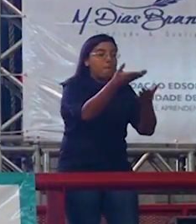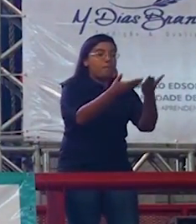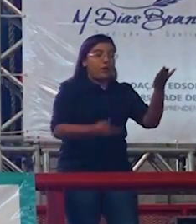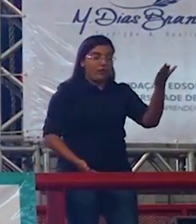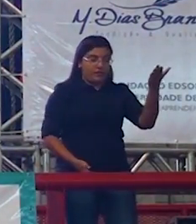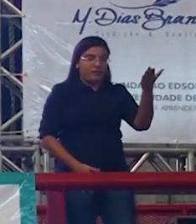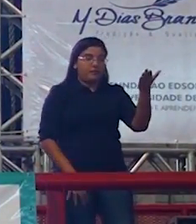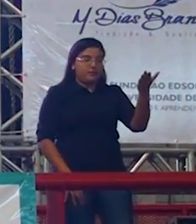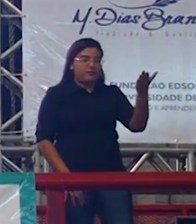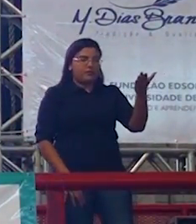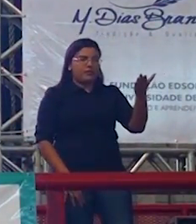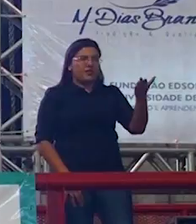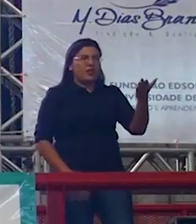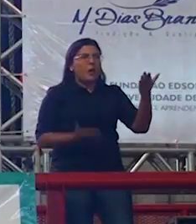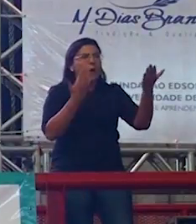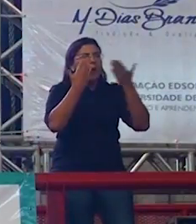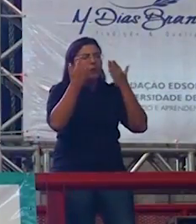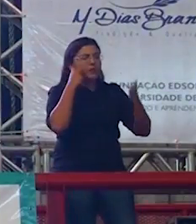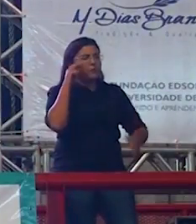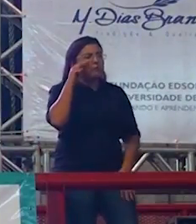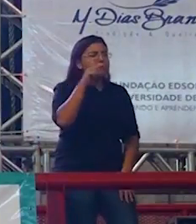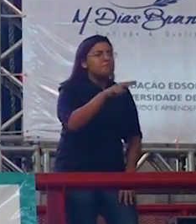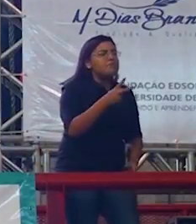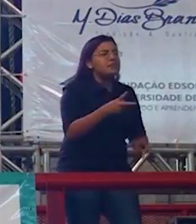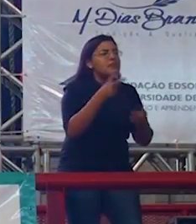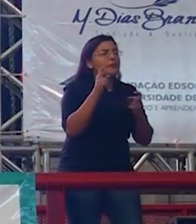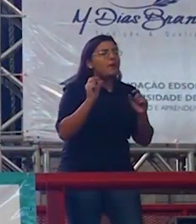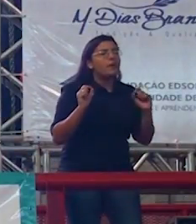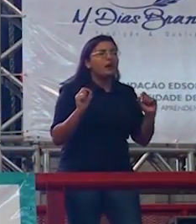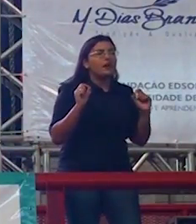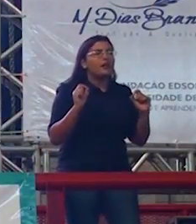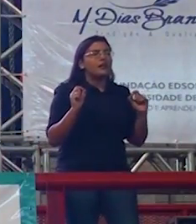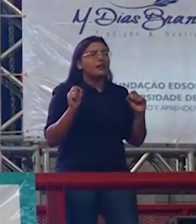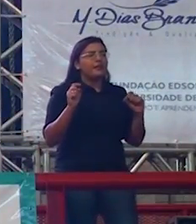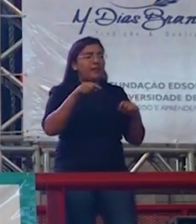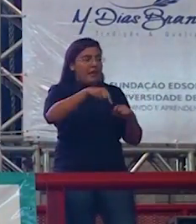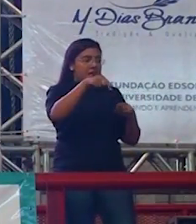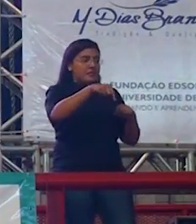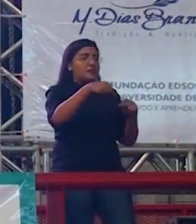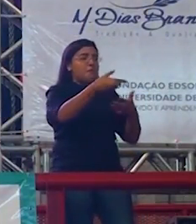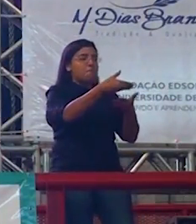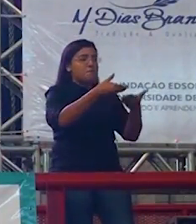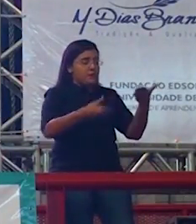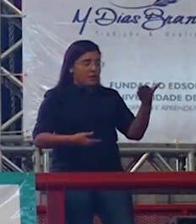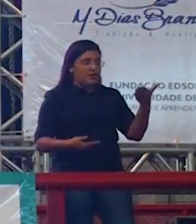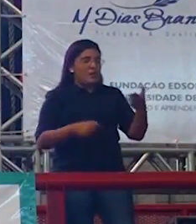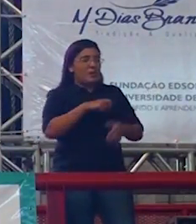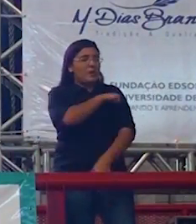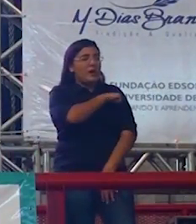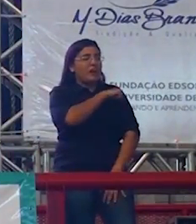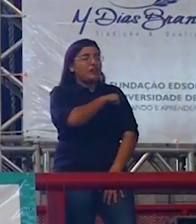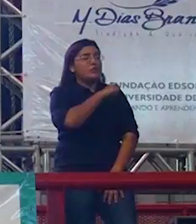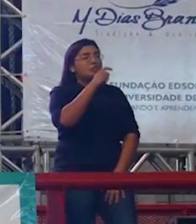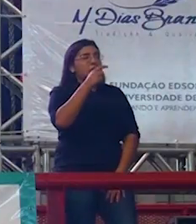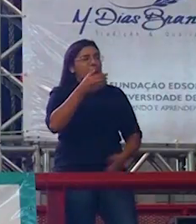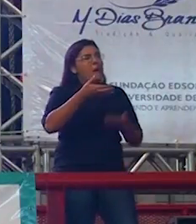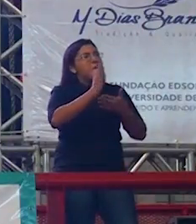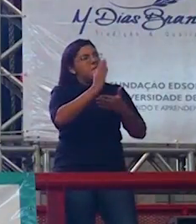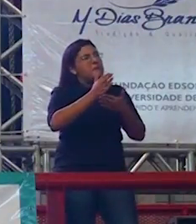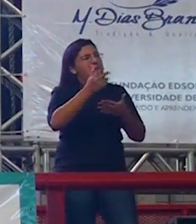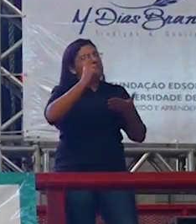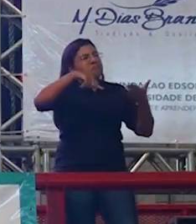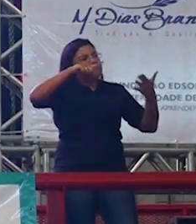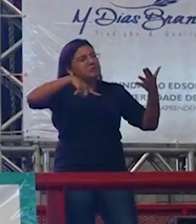eles. Sabe o que foi que os psicólogos observaram? Que nessa prova, os alunos acertaram